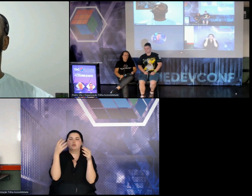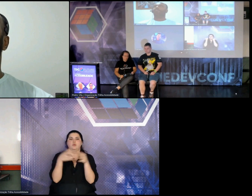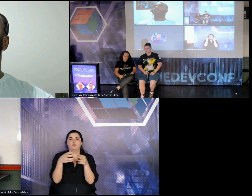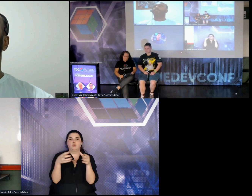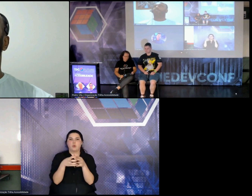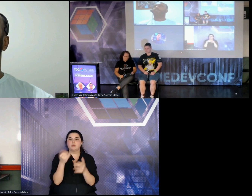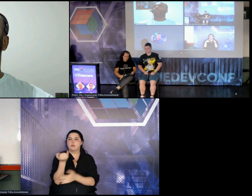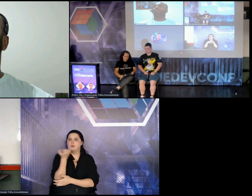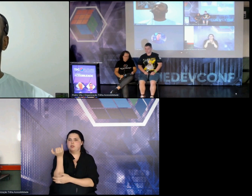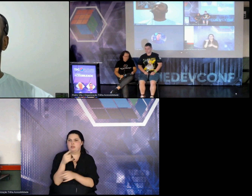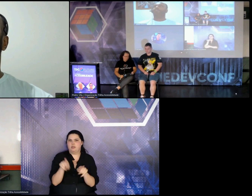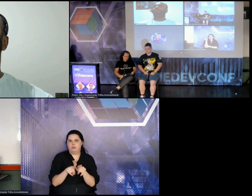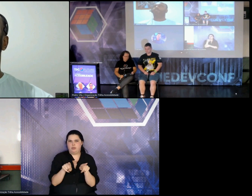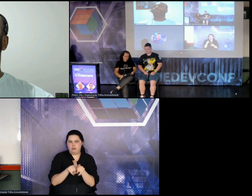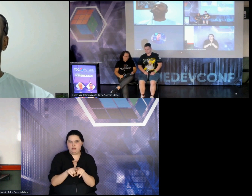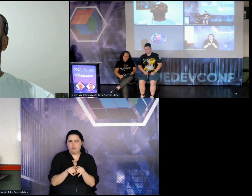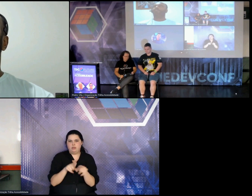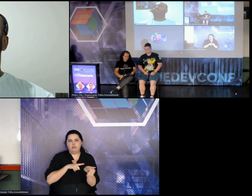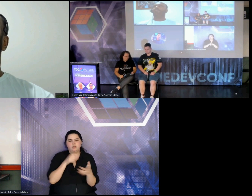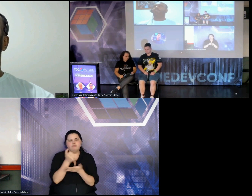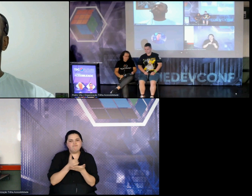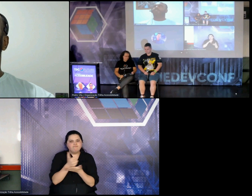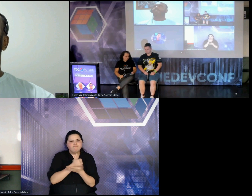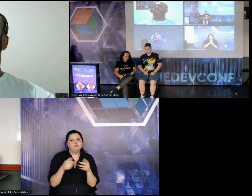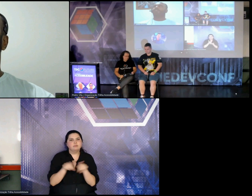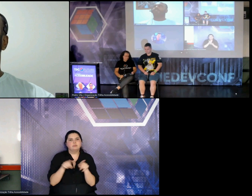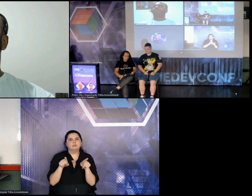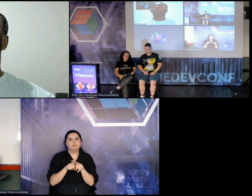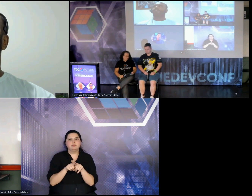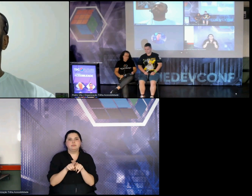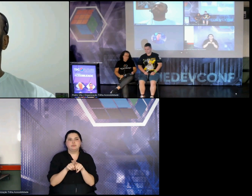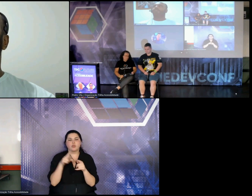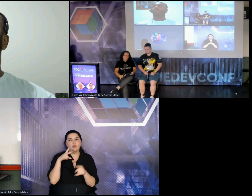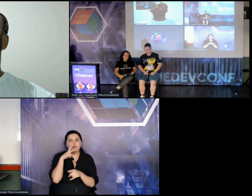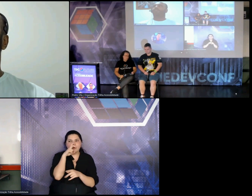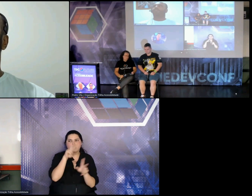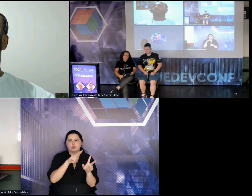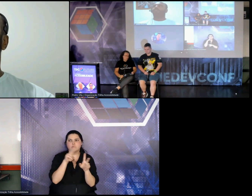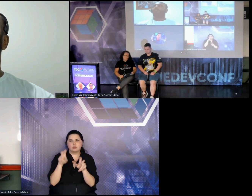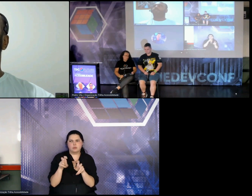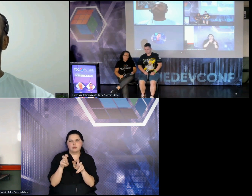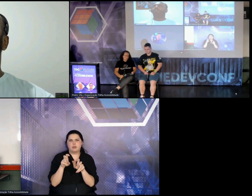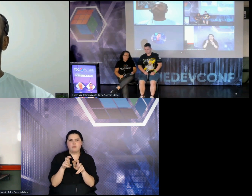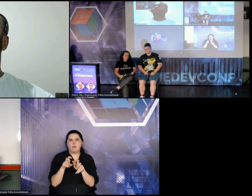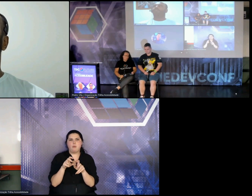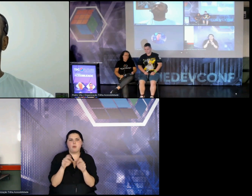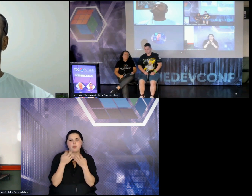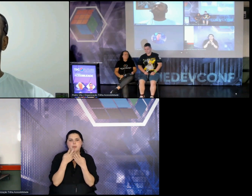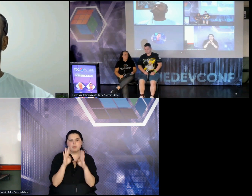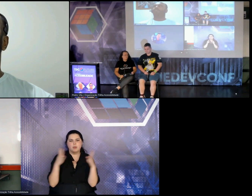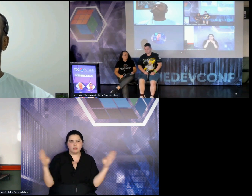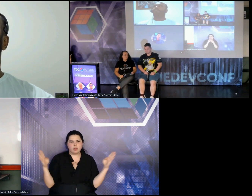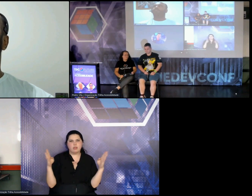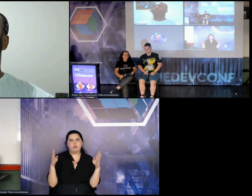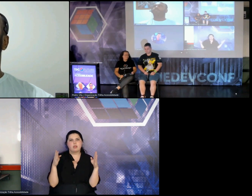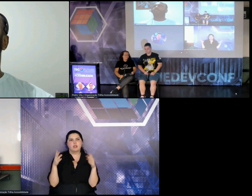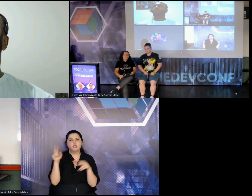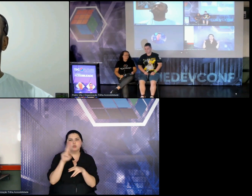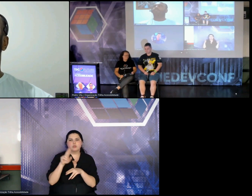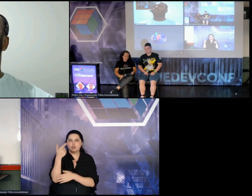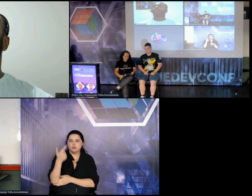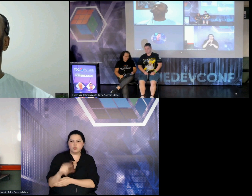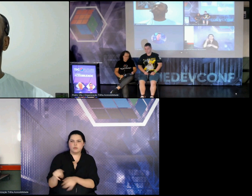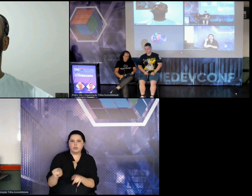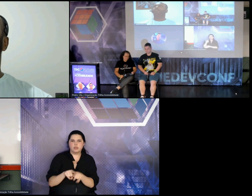muito importante. A gente tem uma base ali segmentada sobre bibliotecas mesmo de reutilização, trechos